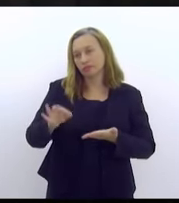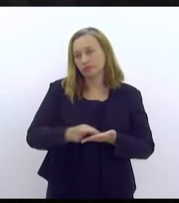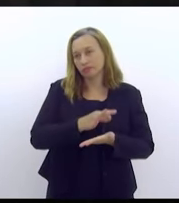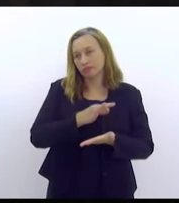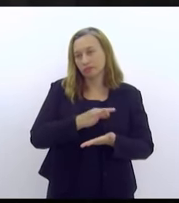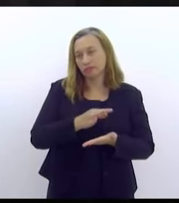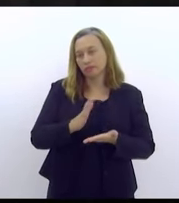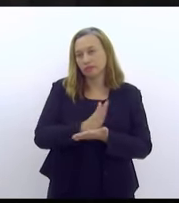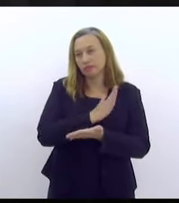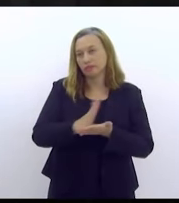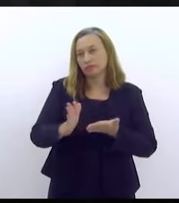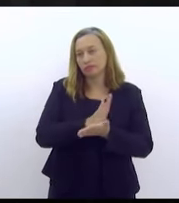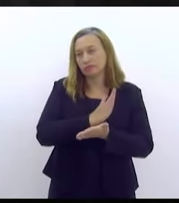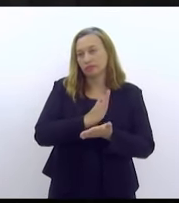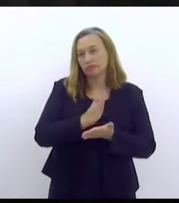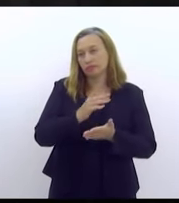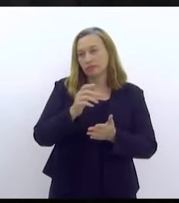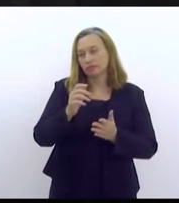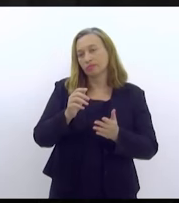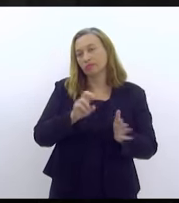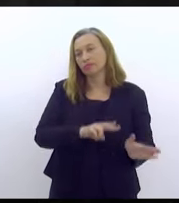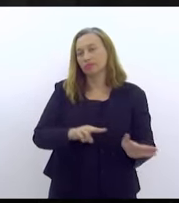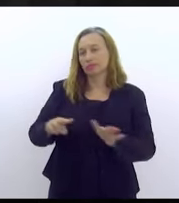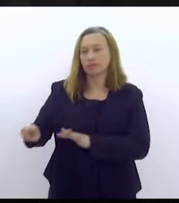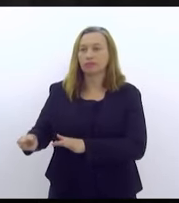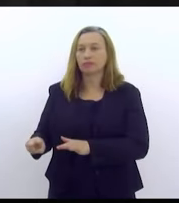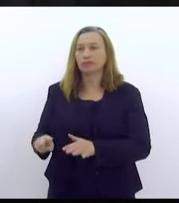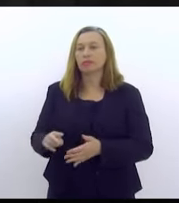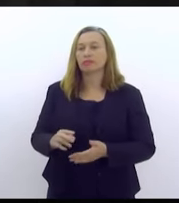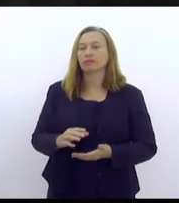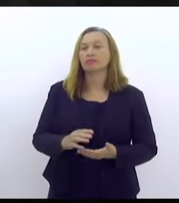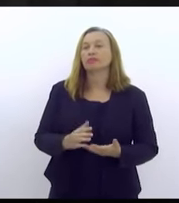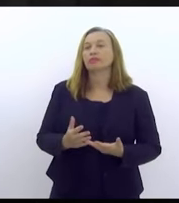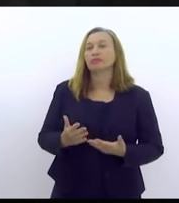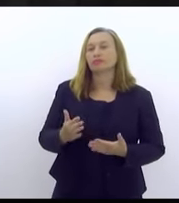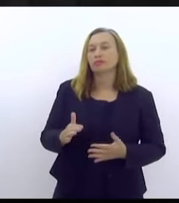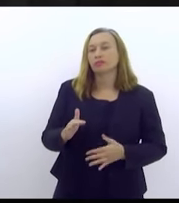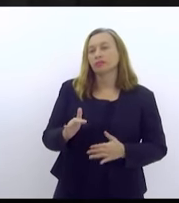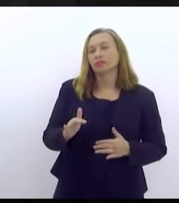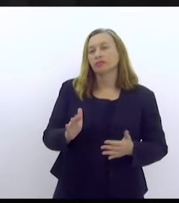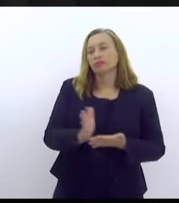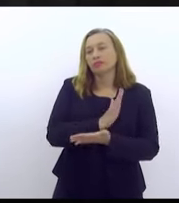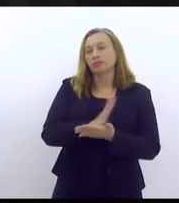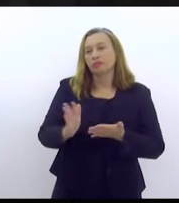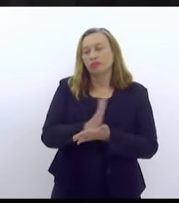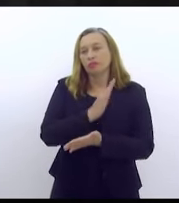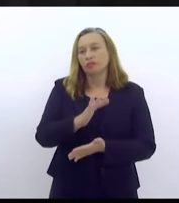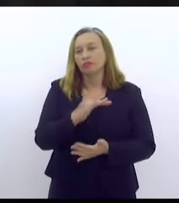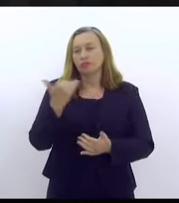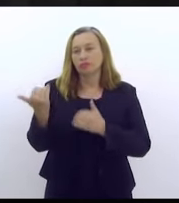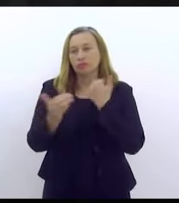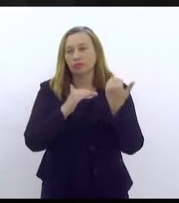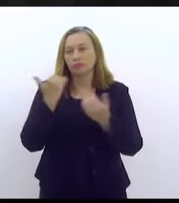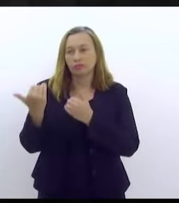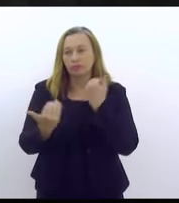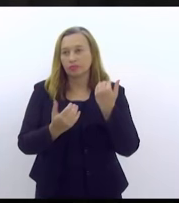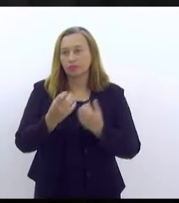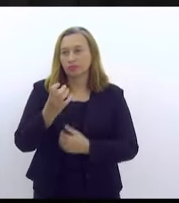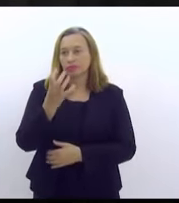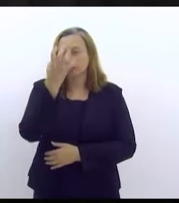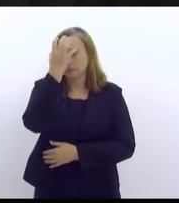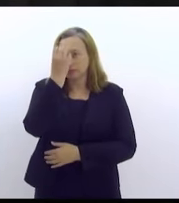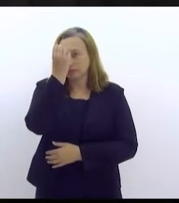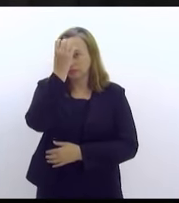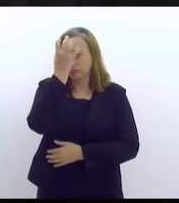após o monstruoso massacre do Hamas infligido ao povo de Israel, considero